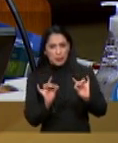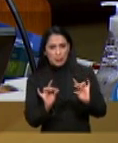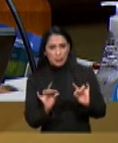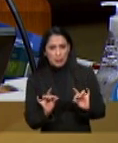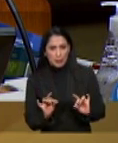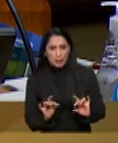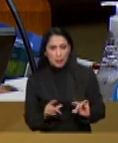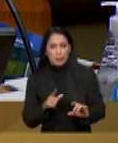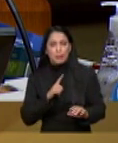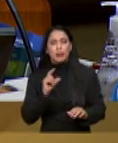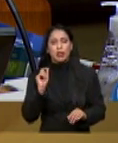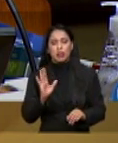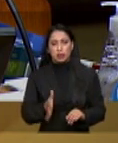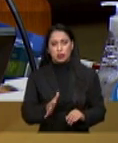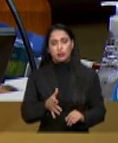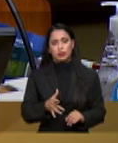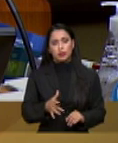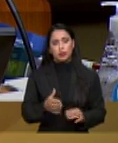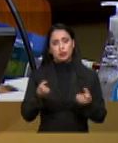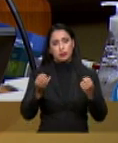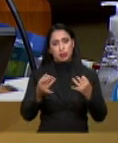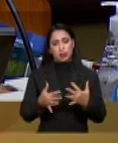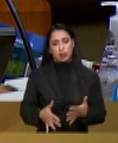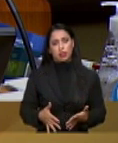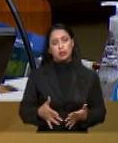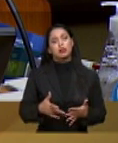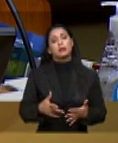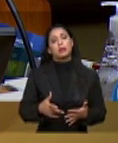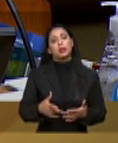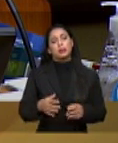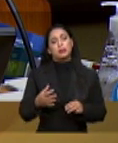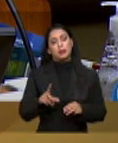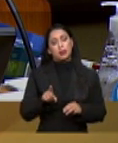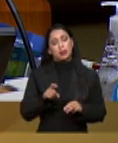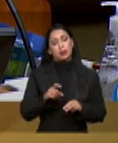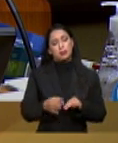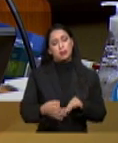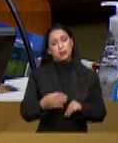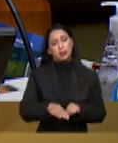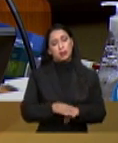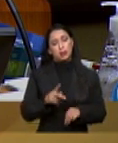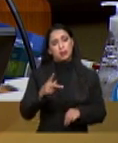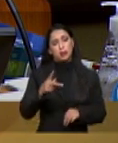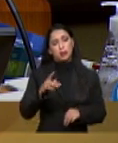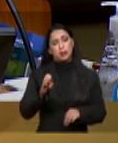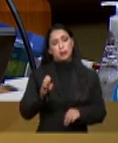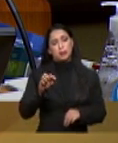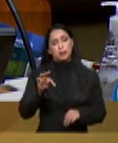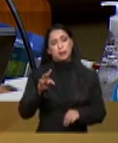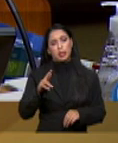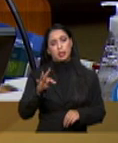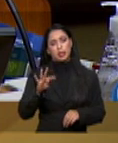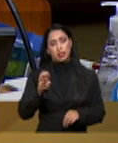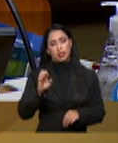esposada pelo grande ministro Sepúlveda Pertence por ocasião de sua relatoria no habeas